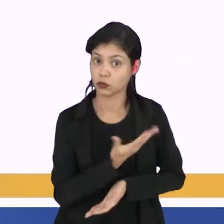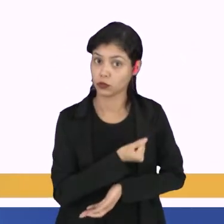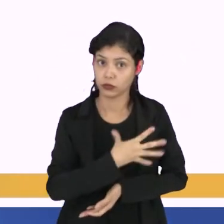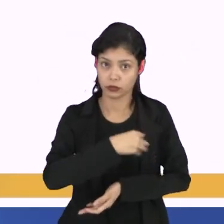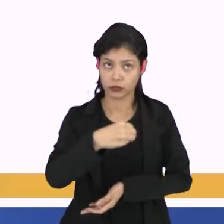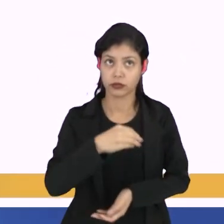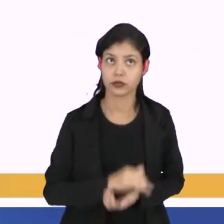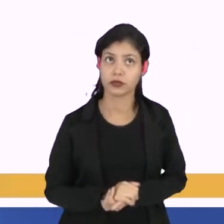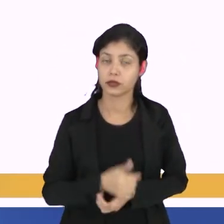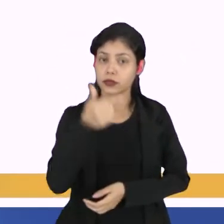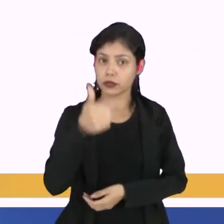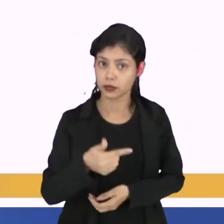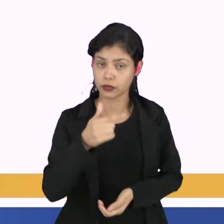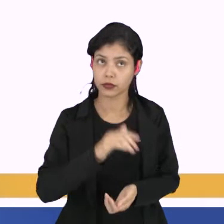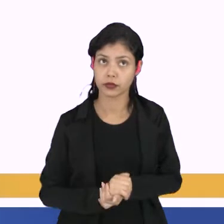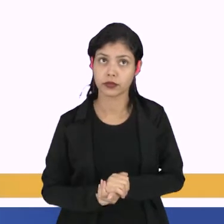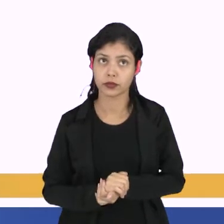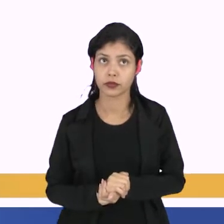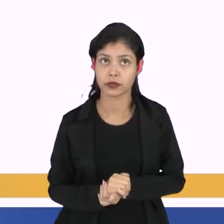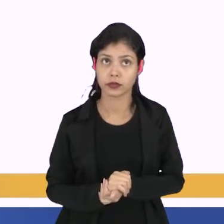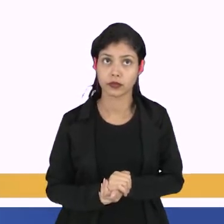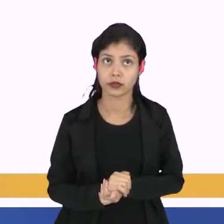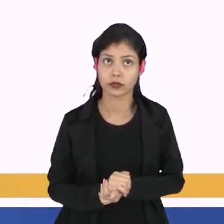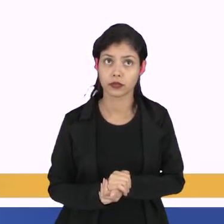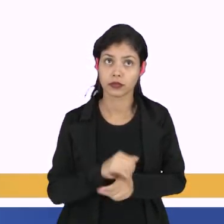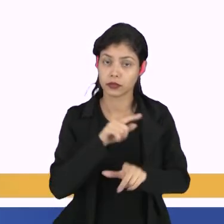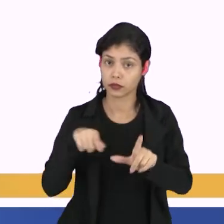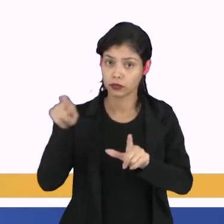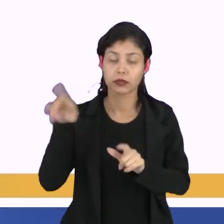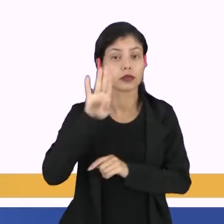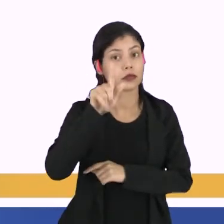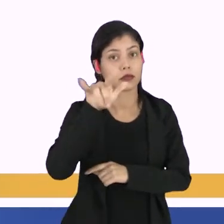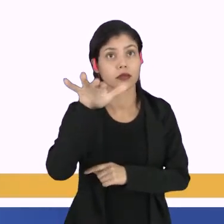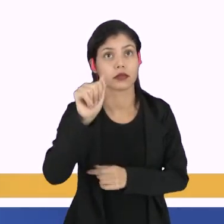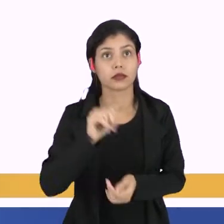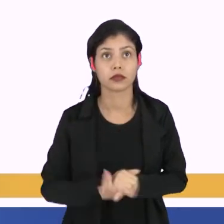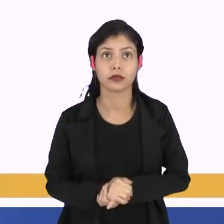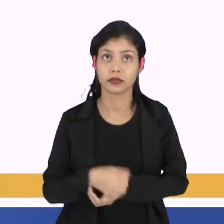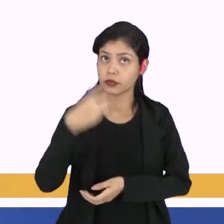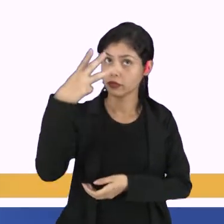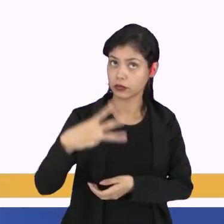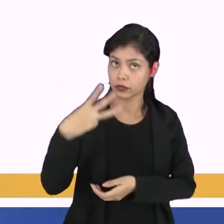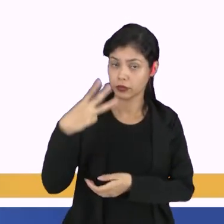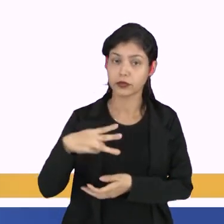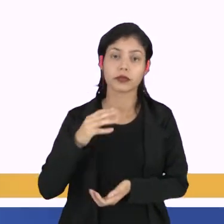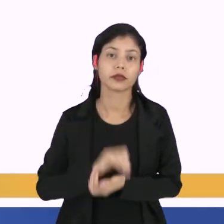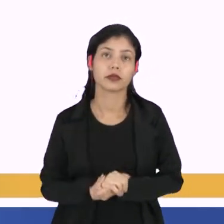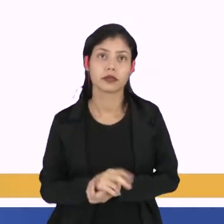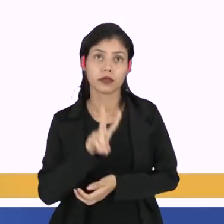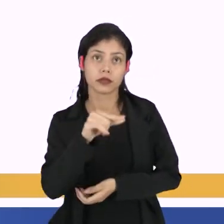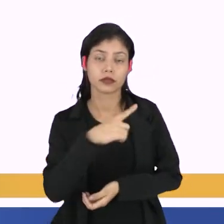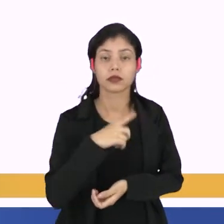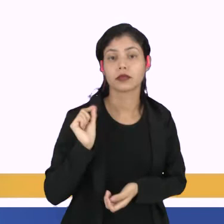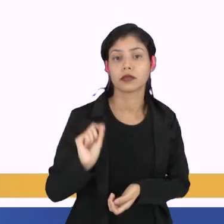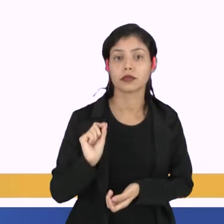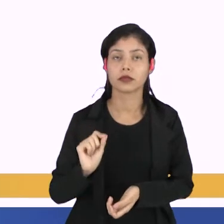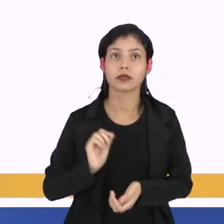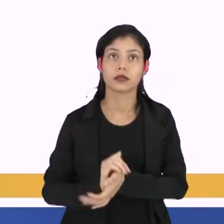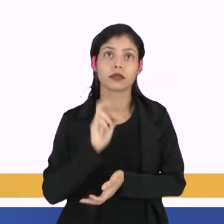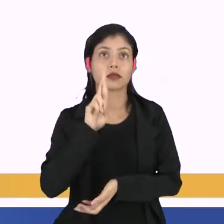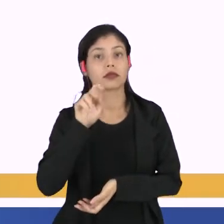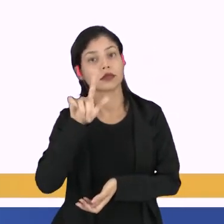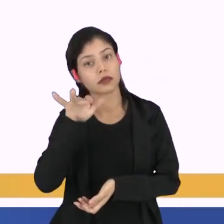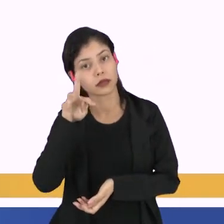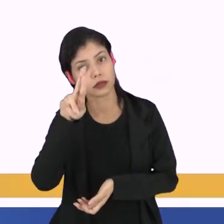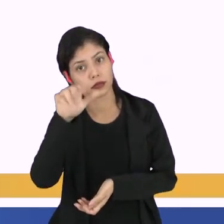filhos. Na segunda coluna, nós vamos ter a frequência absoluta. E na terceira coluna, nós vamos ter a frequência